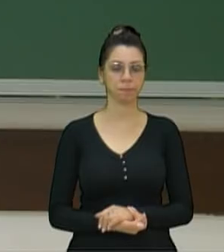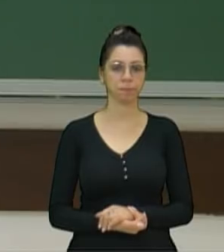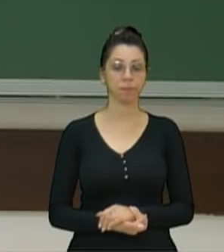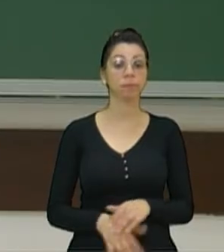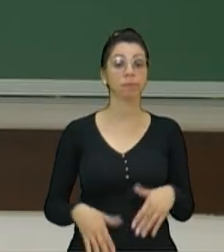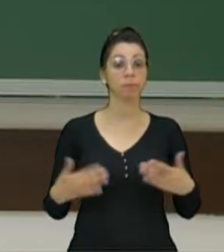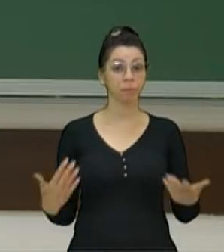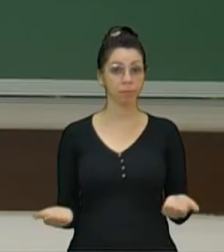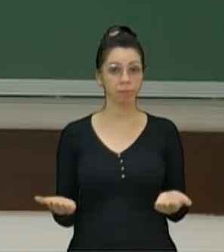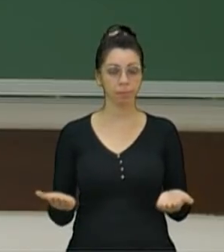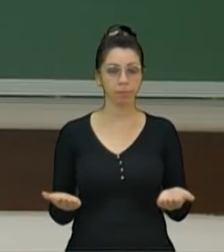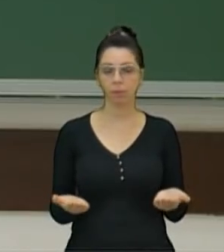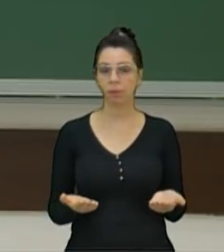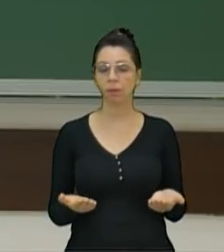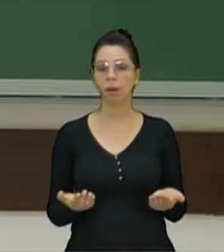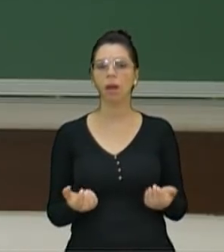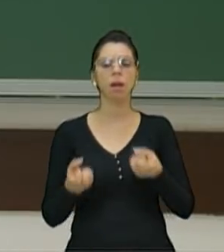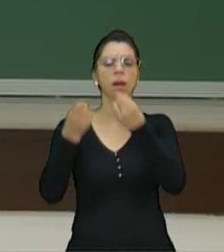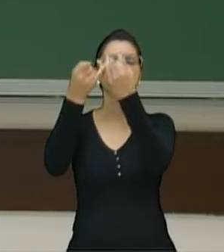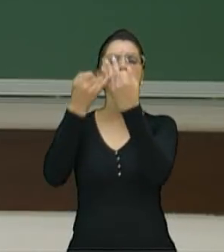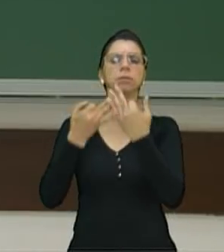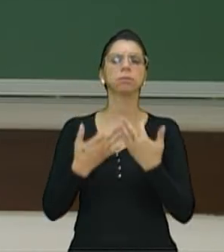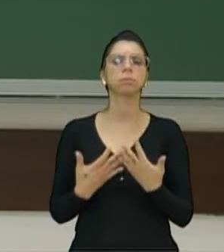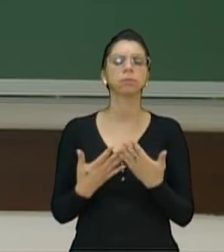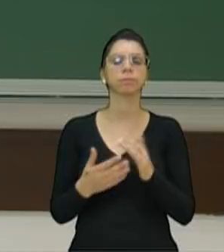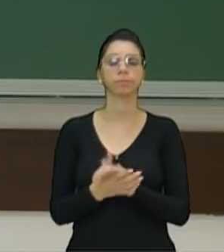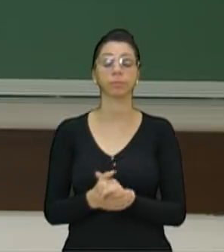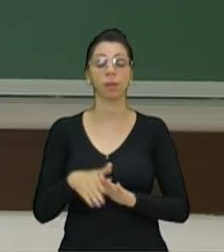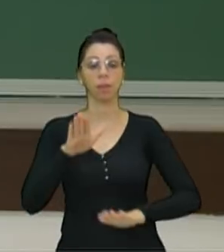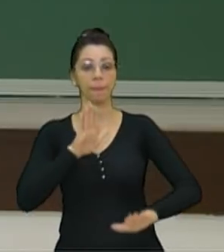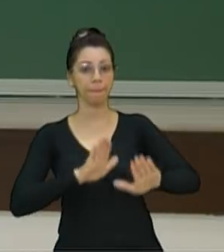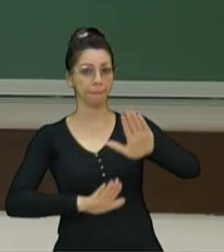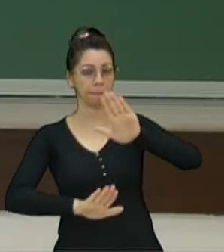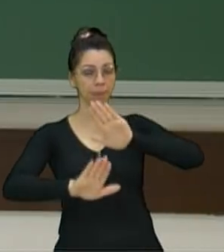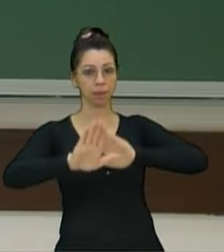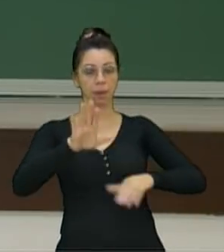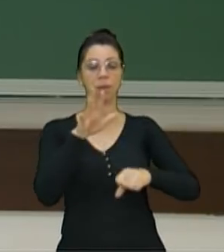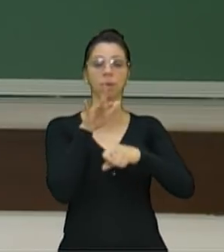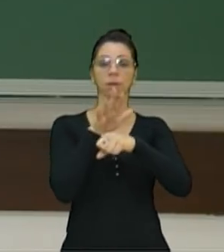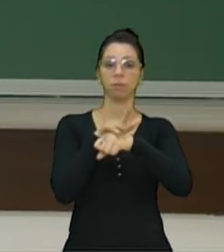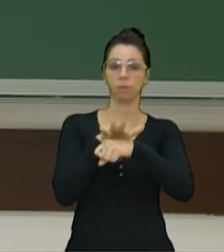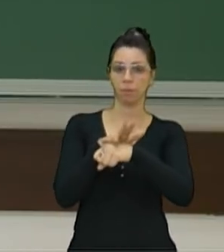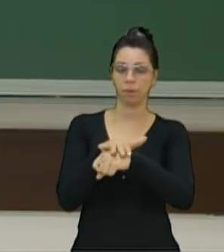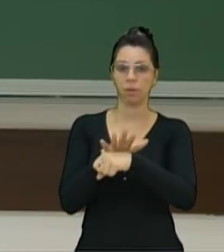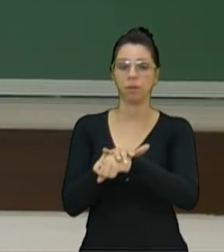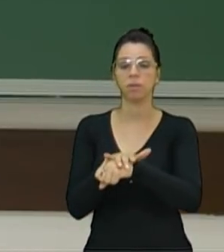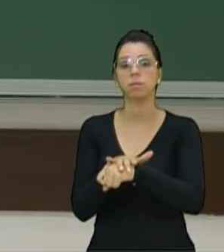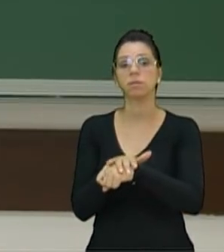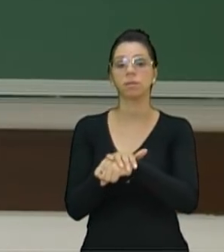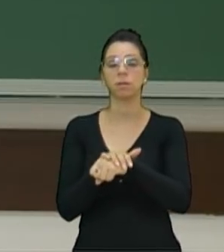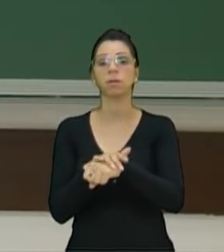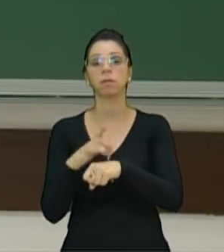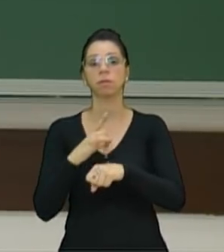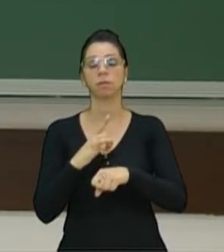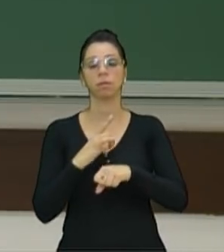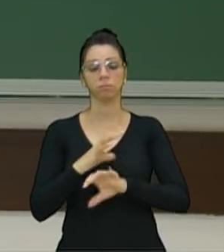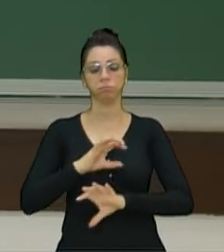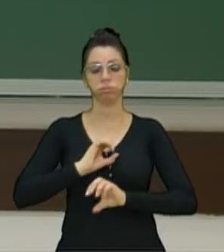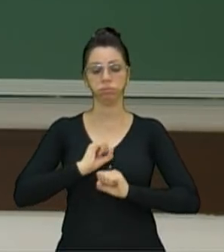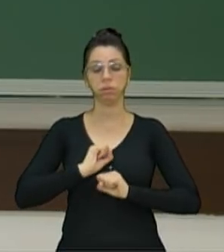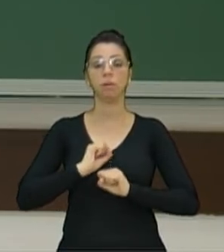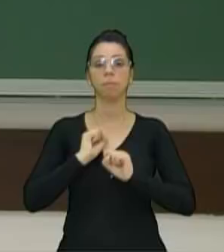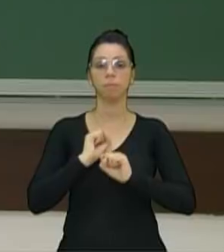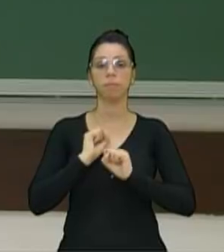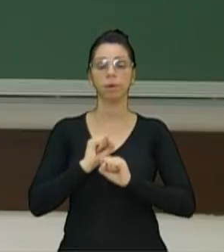E então, qual seria a explicação? Dependendo da doença, dependendo do que a gente tem naquele momento, né? Pode ser